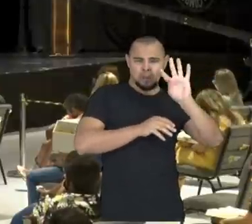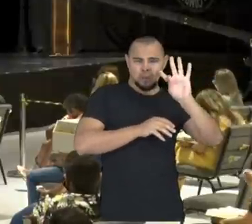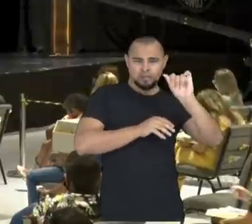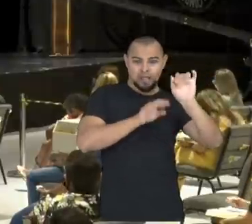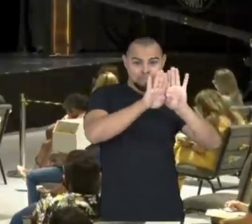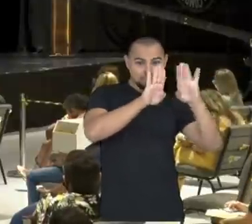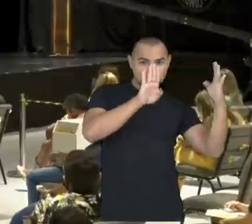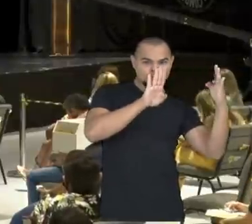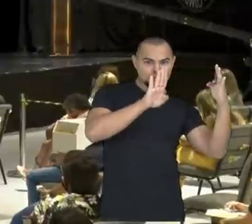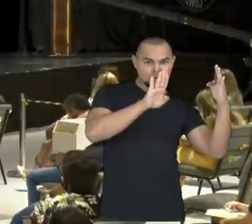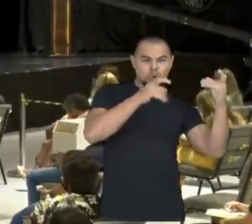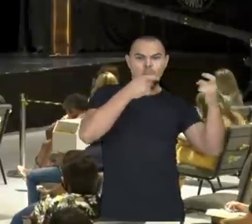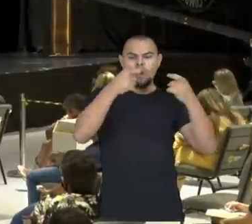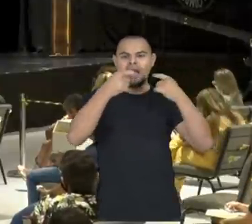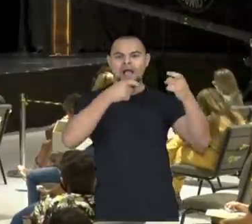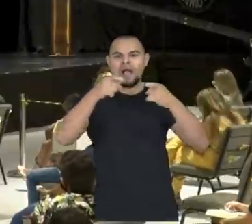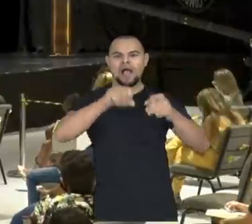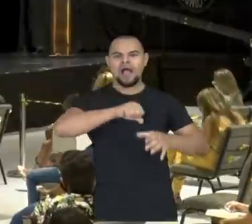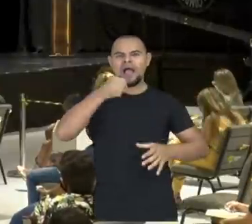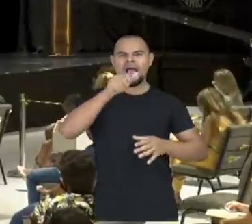Porta ou arma?